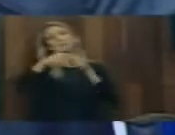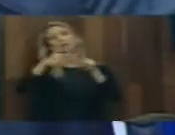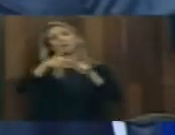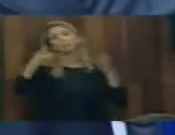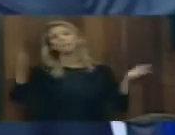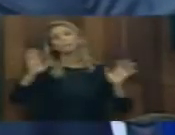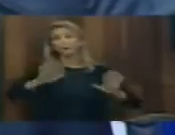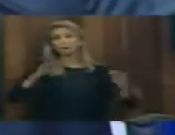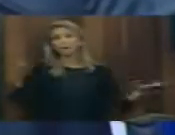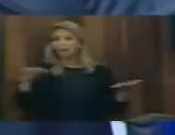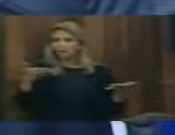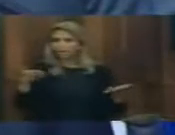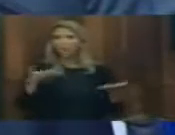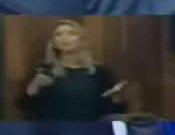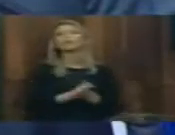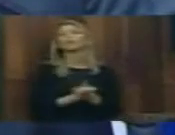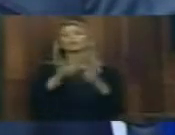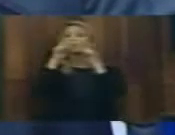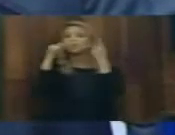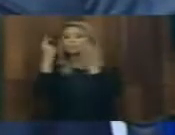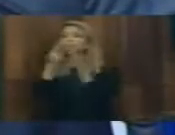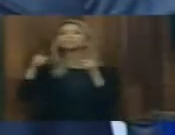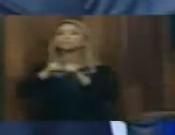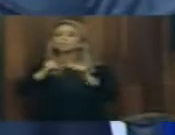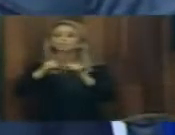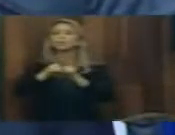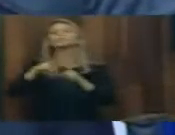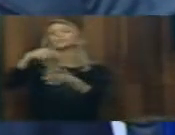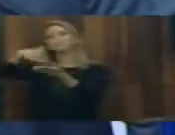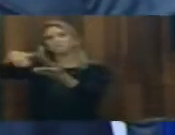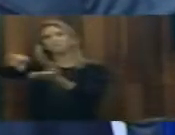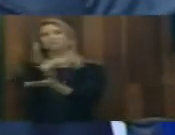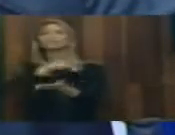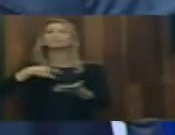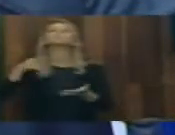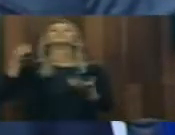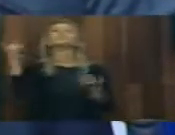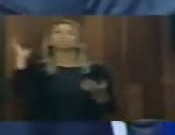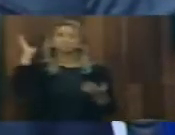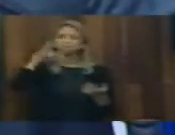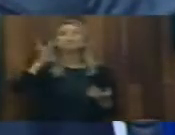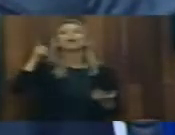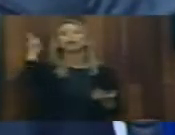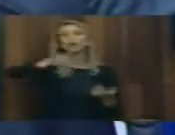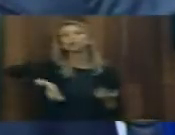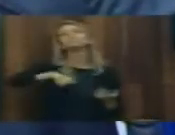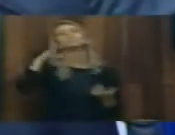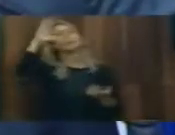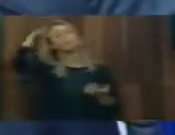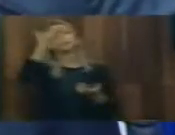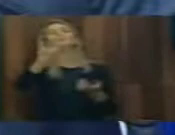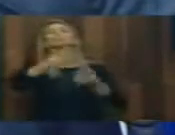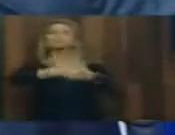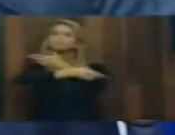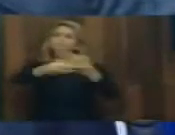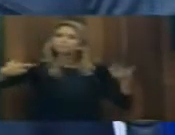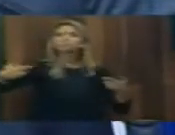ao empenho dos coordenadores da Secretaria de Saúde, já chegou a contento e vai resolver e